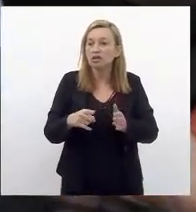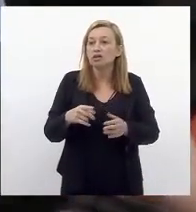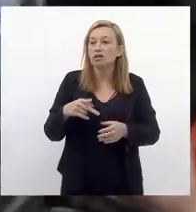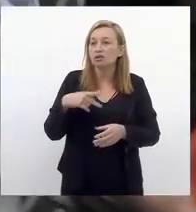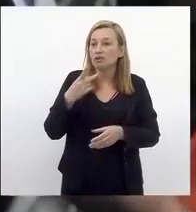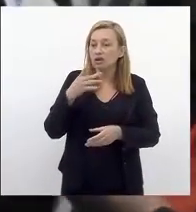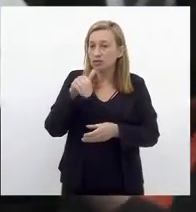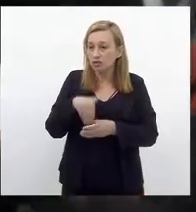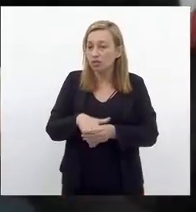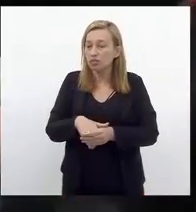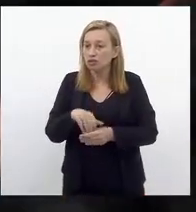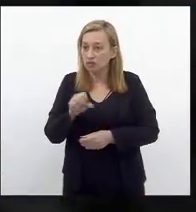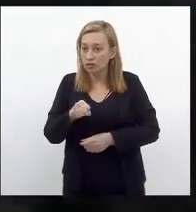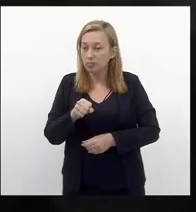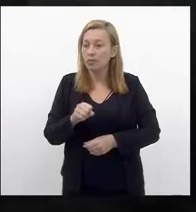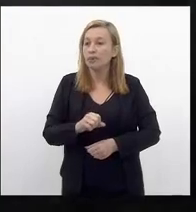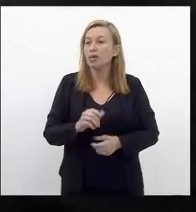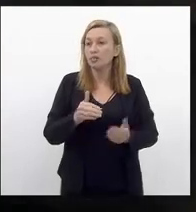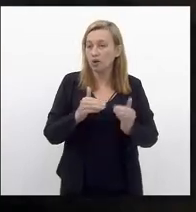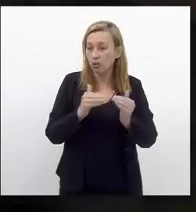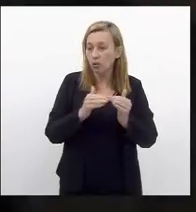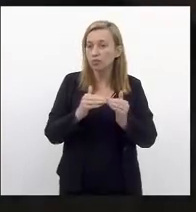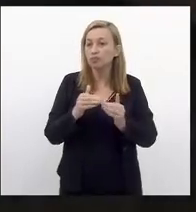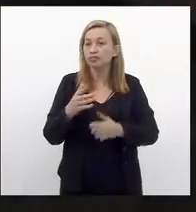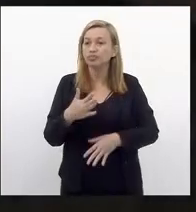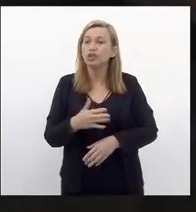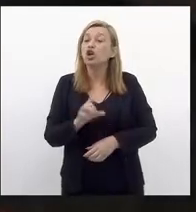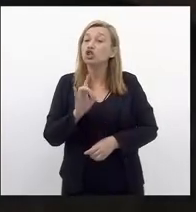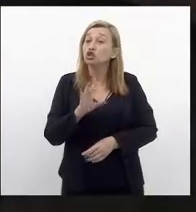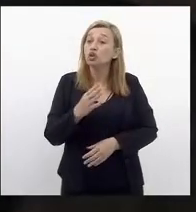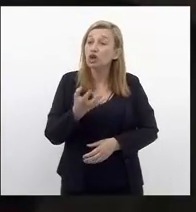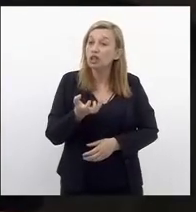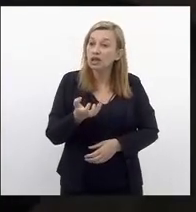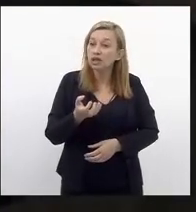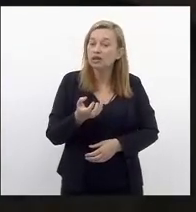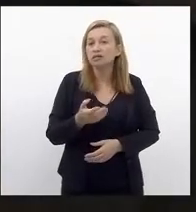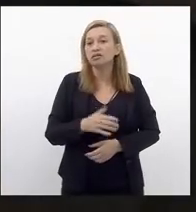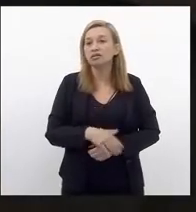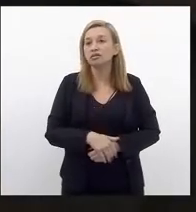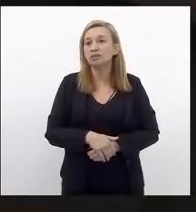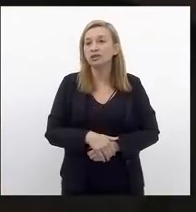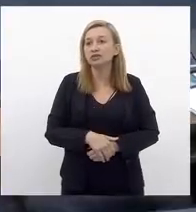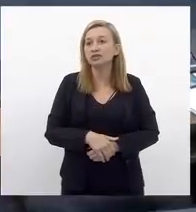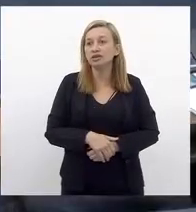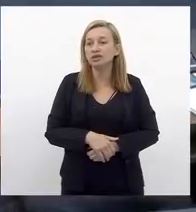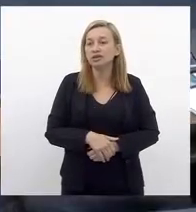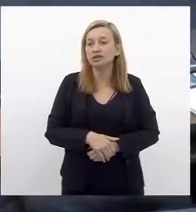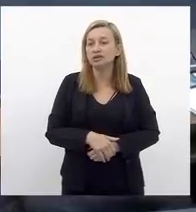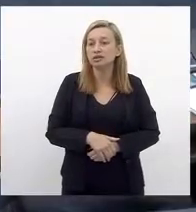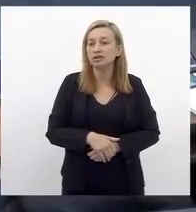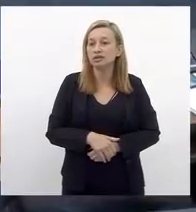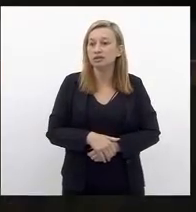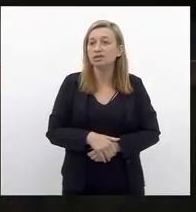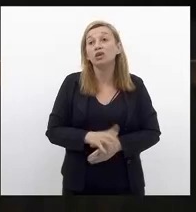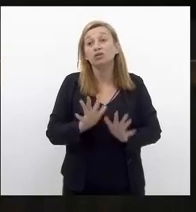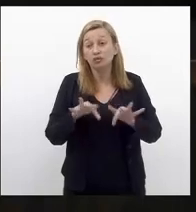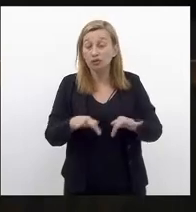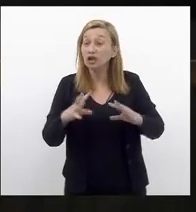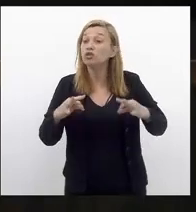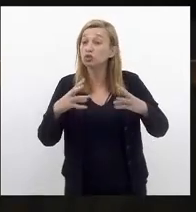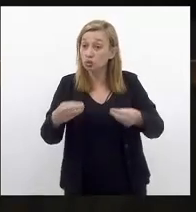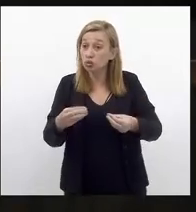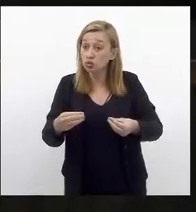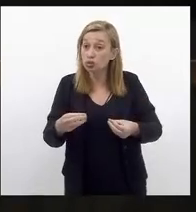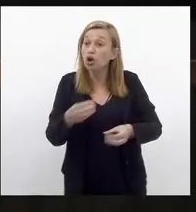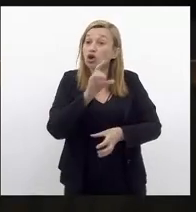ao final o acordo é esse ia ser disso não só queria agradecer consegui Nacional não dessa mensagem ao final de todas as